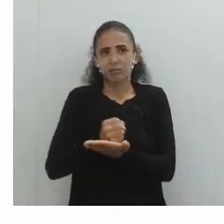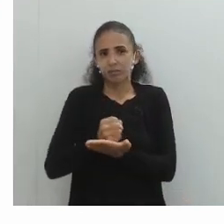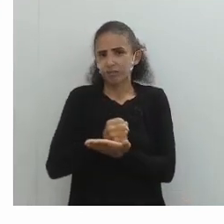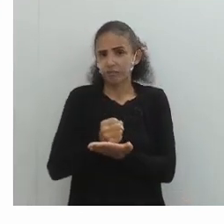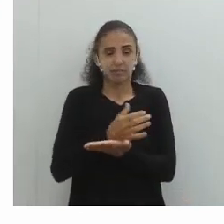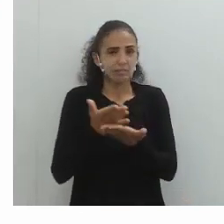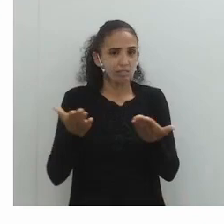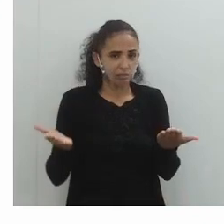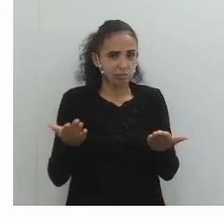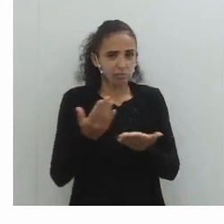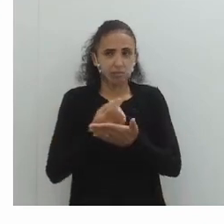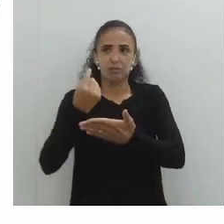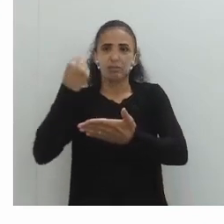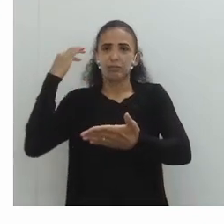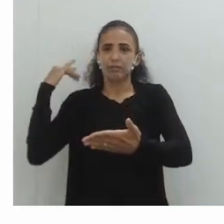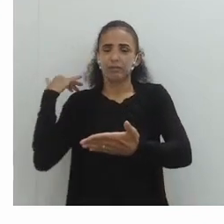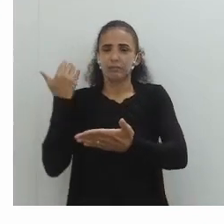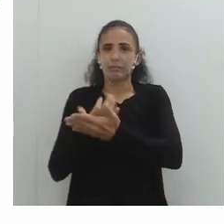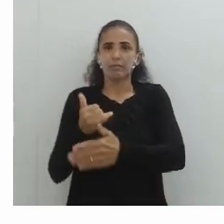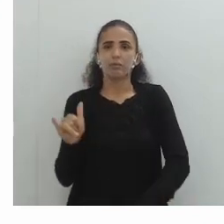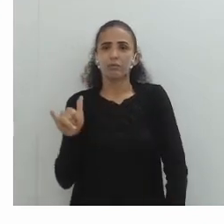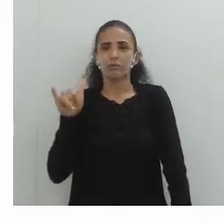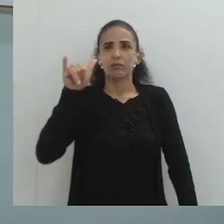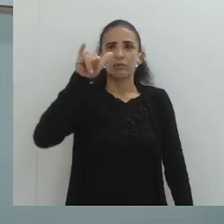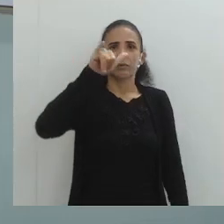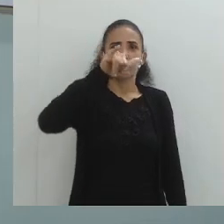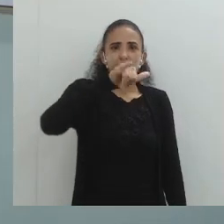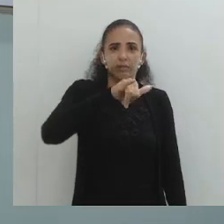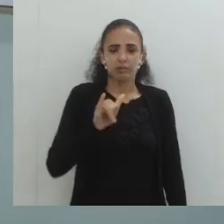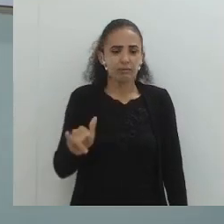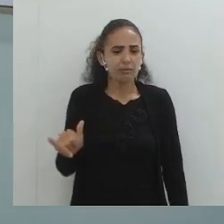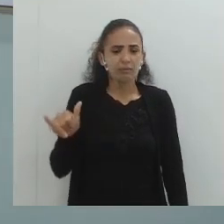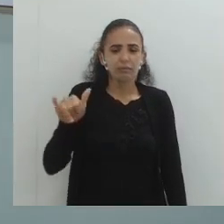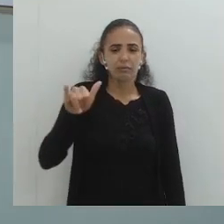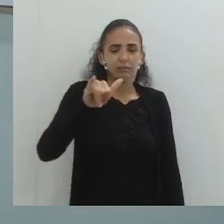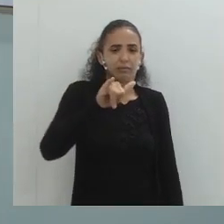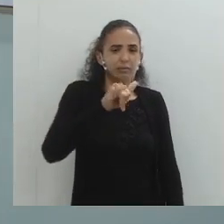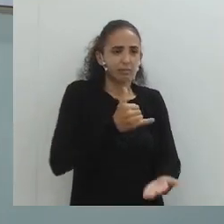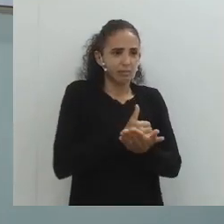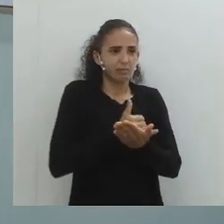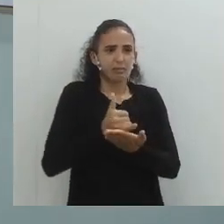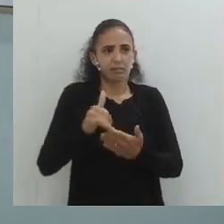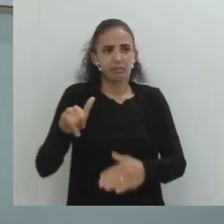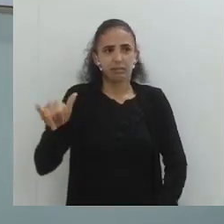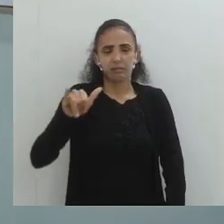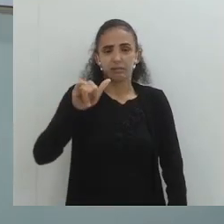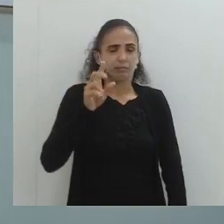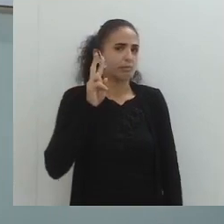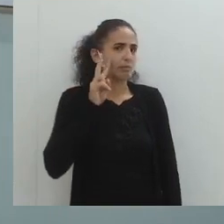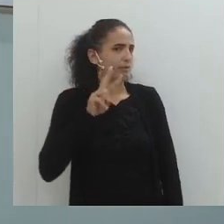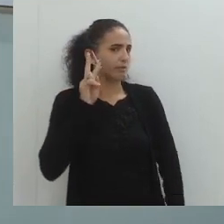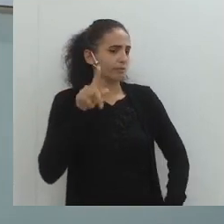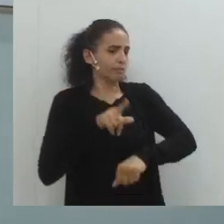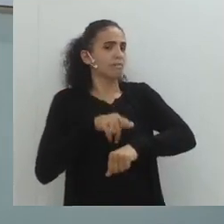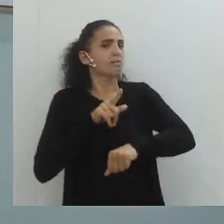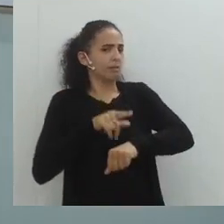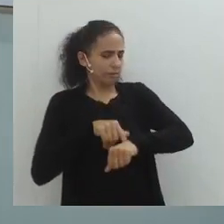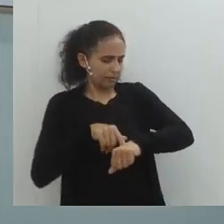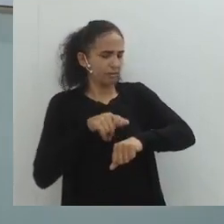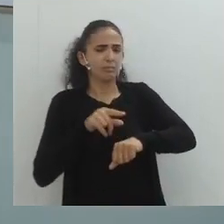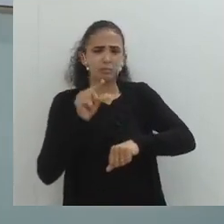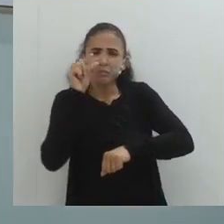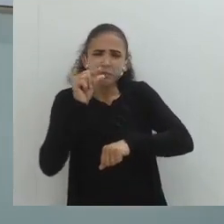Raid, então lá o aviãozinho passando, e aí a gente tinha que começar a controlar e a gente ficava vendo o tempo ali